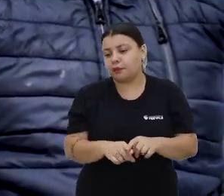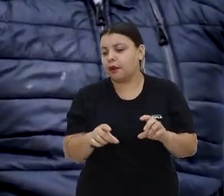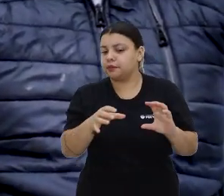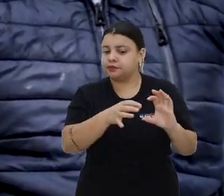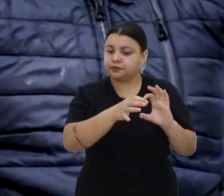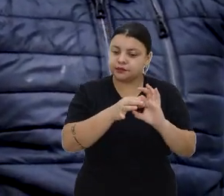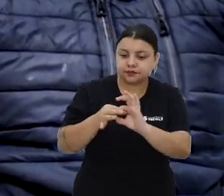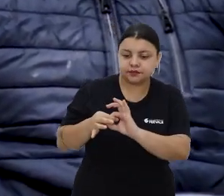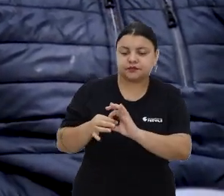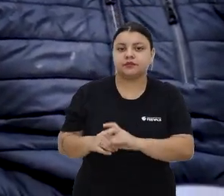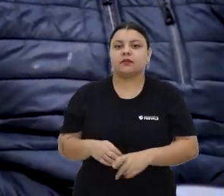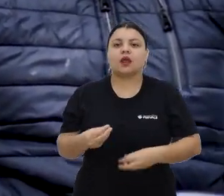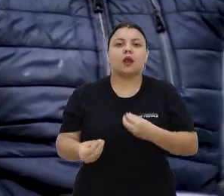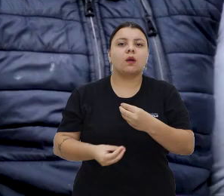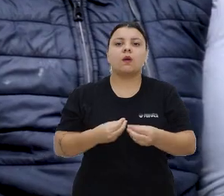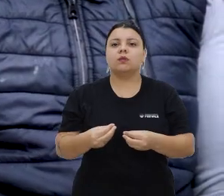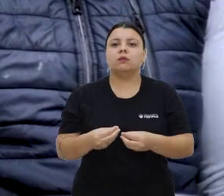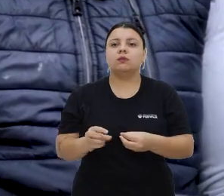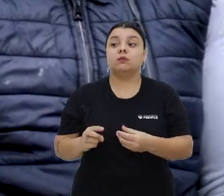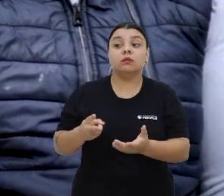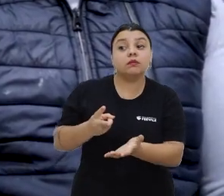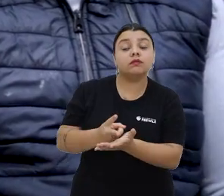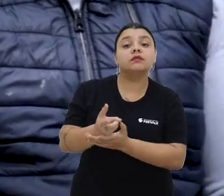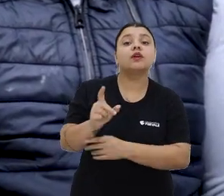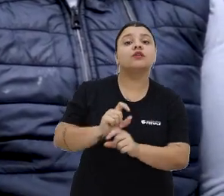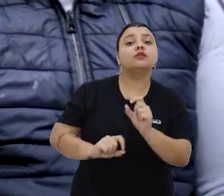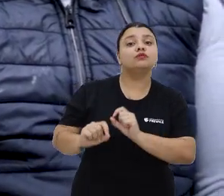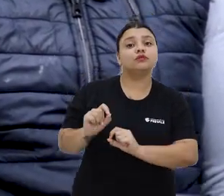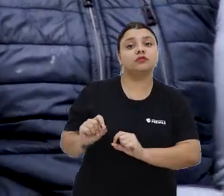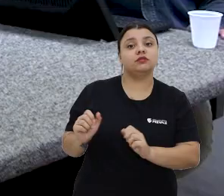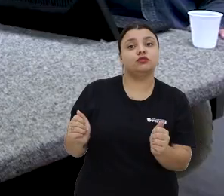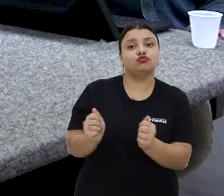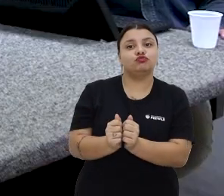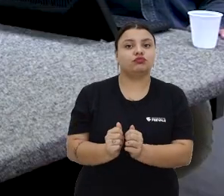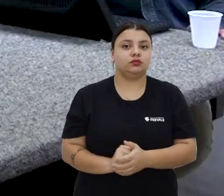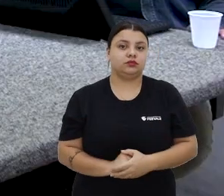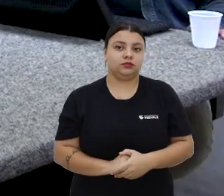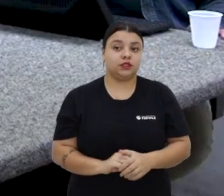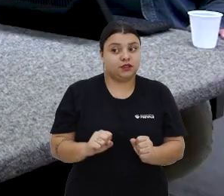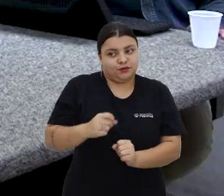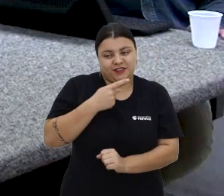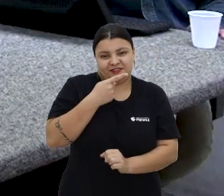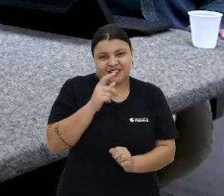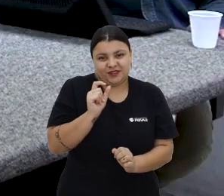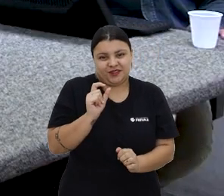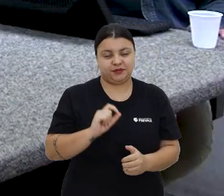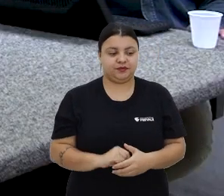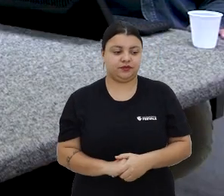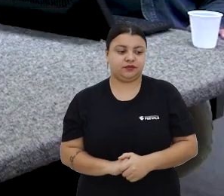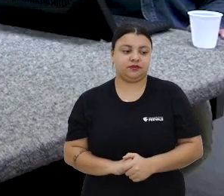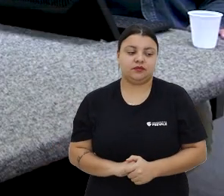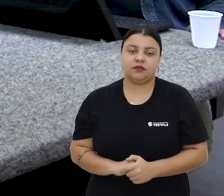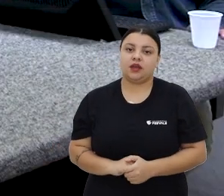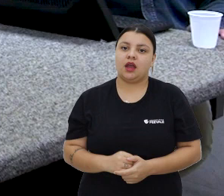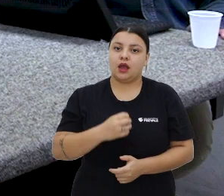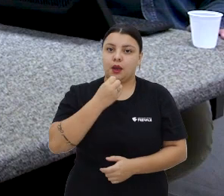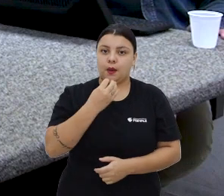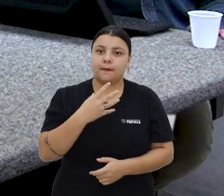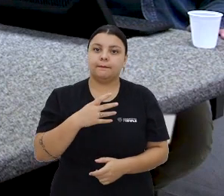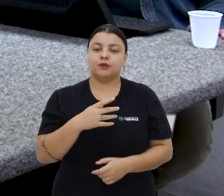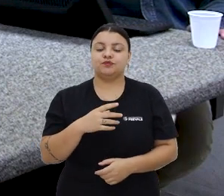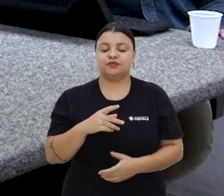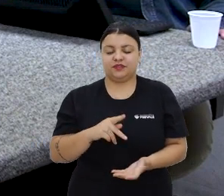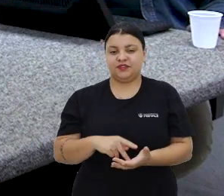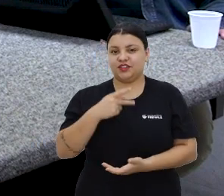como é que hoje essa caminhada vai, né, se andando juntas aí? Então, se puder falar um pouquinho sobre isso. Bom, na realidade, a gente vai conversando no